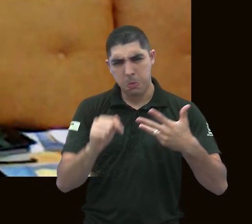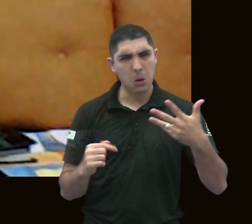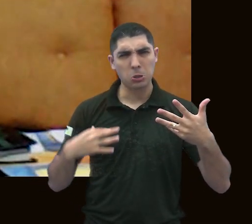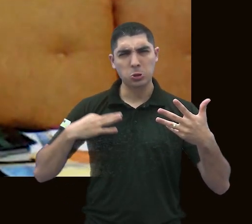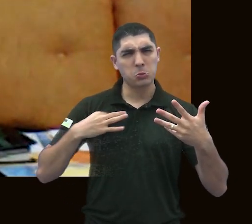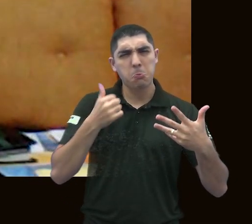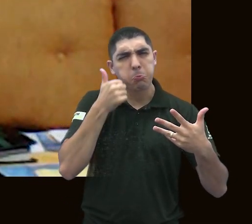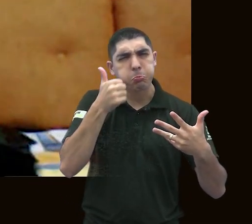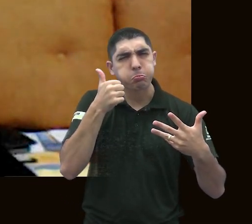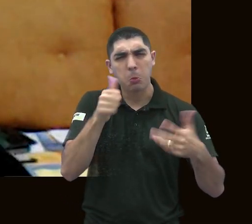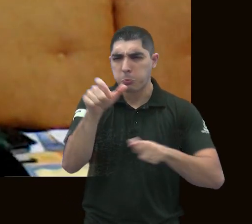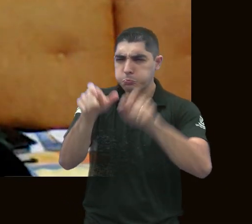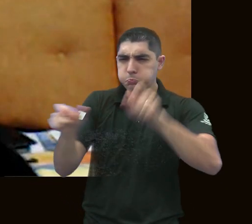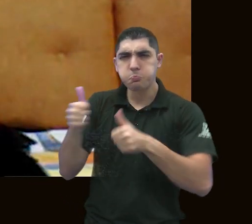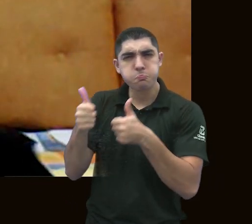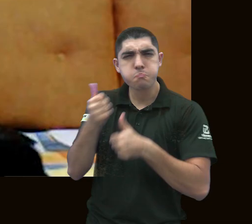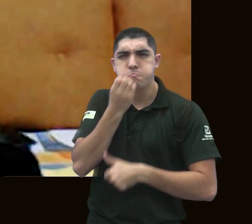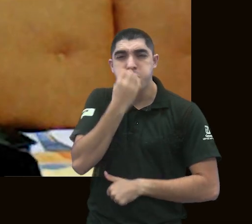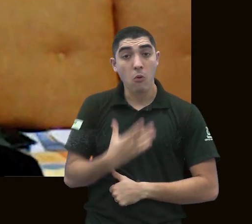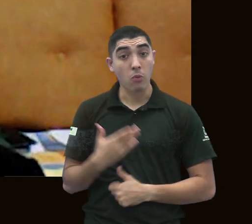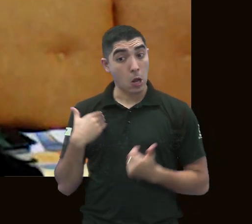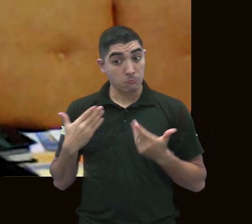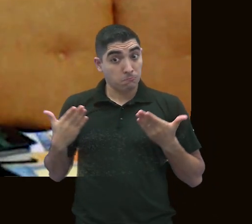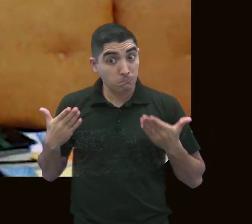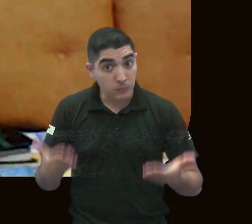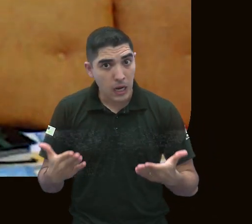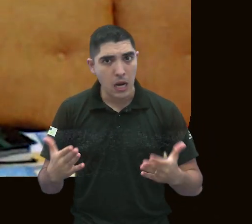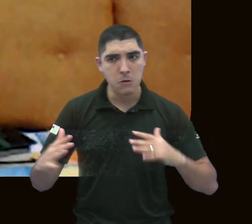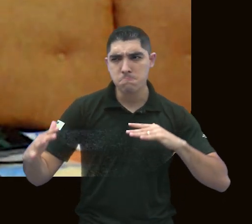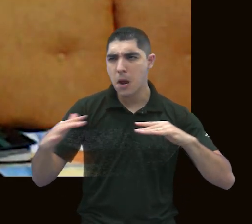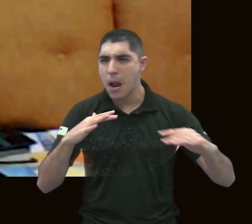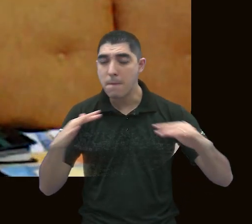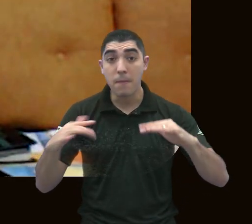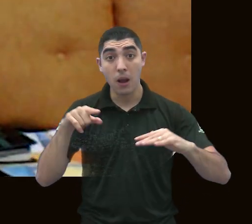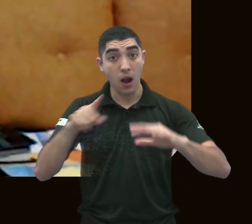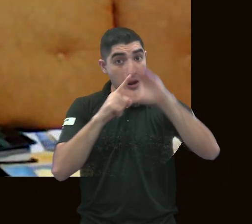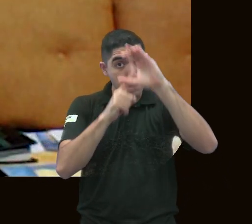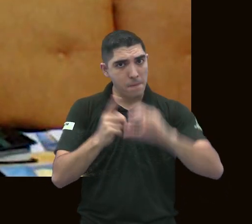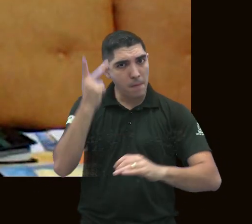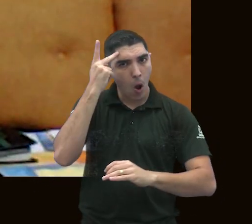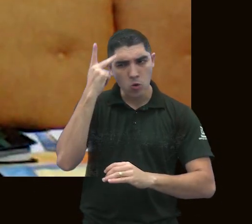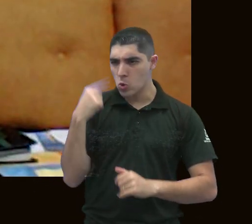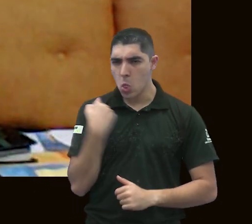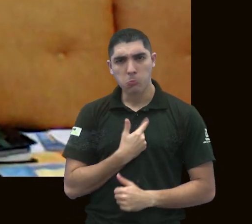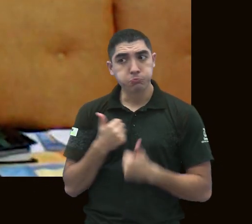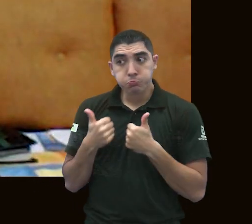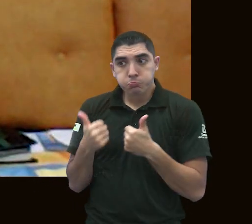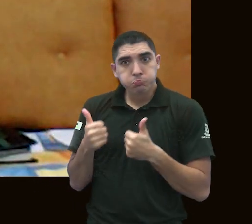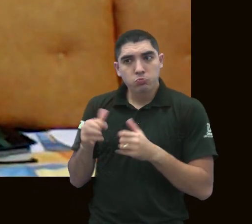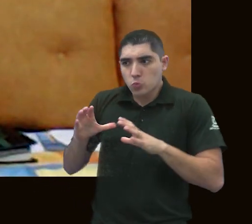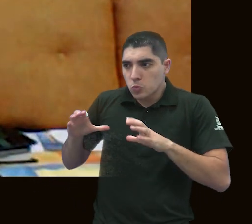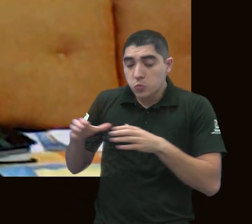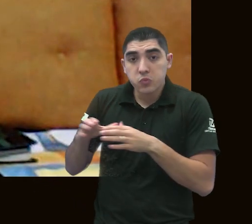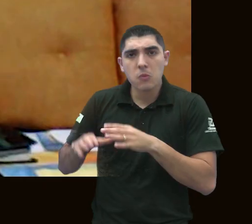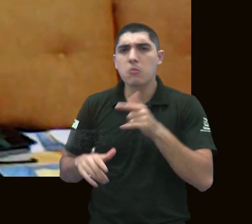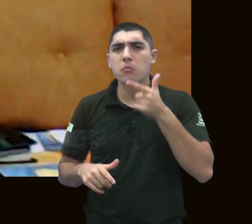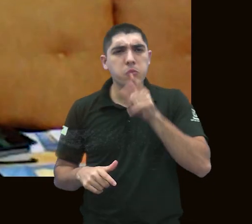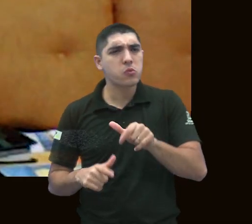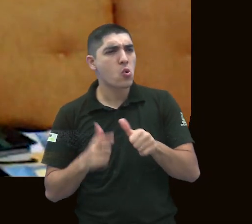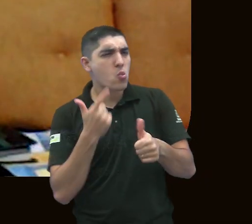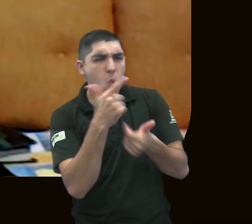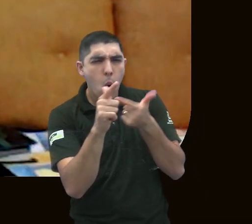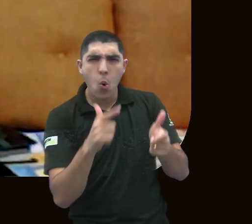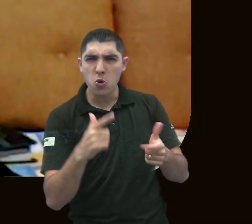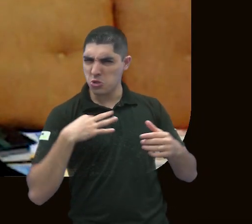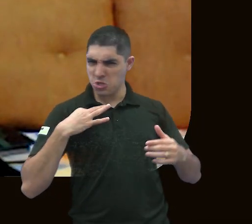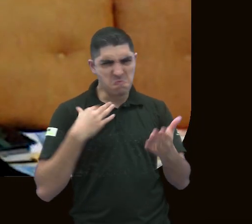montou um belo time e nós fomos para o campeonato e foi a sensação do campeonato, porque a